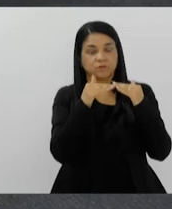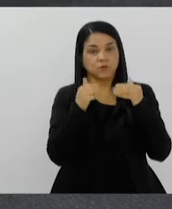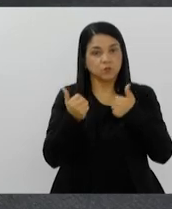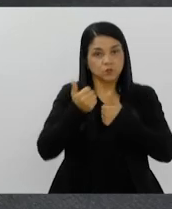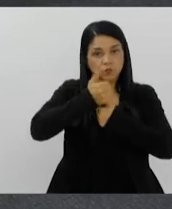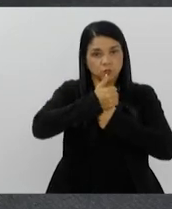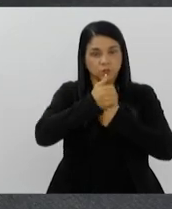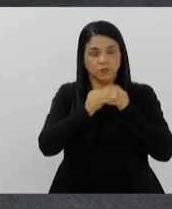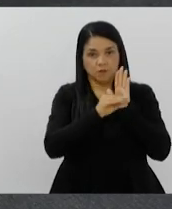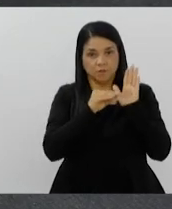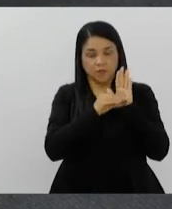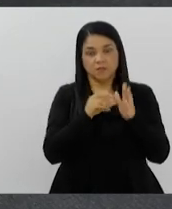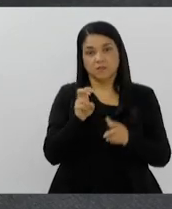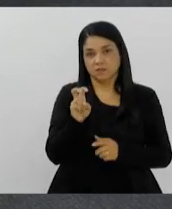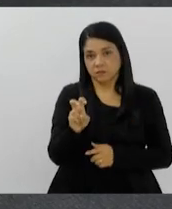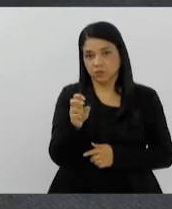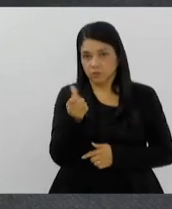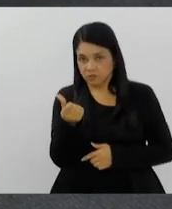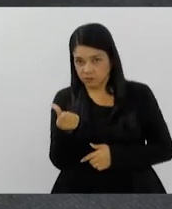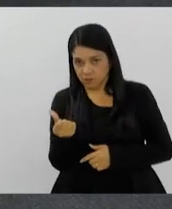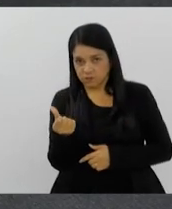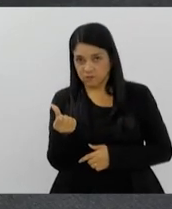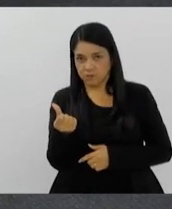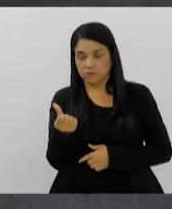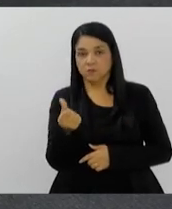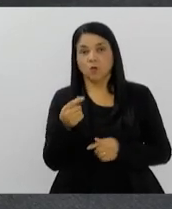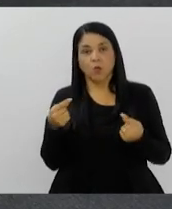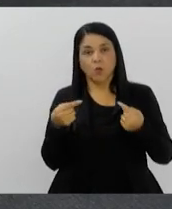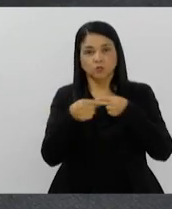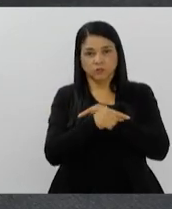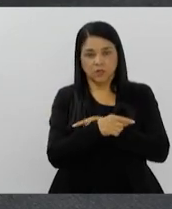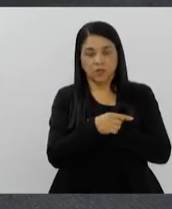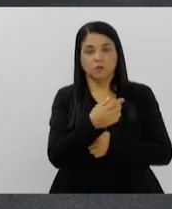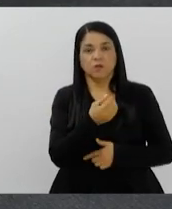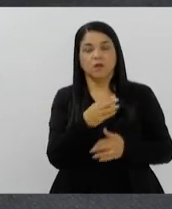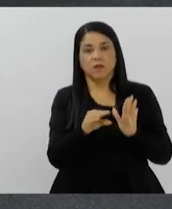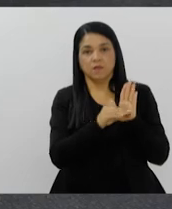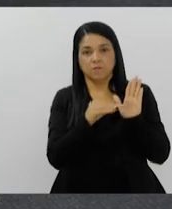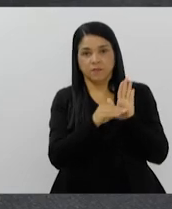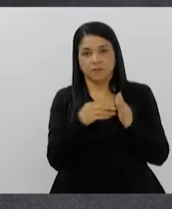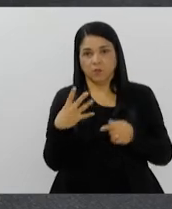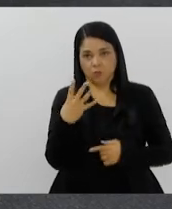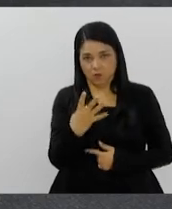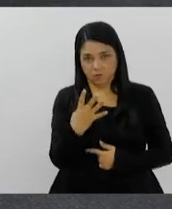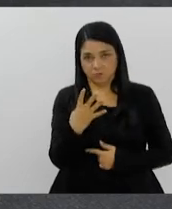subemenda às emendas números 5 e 6, contrário à emenda número 4.